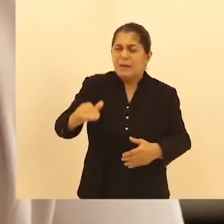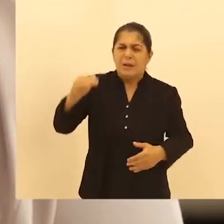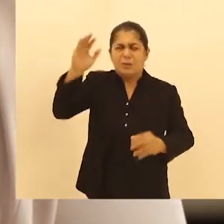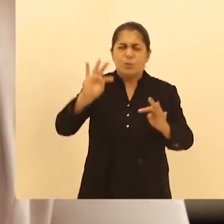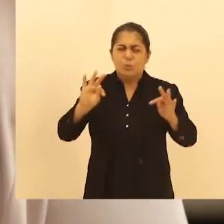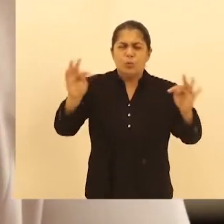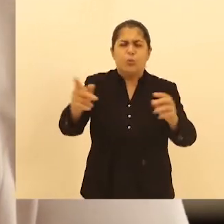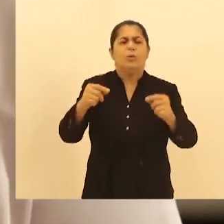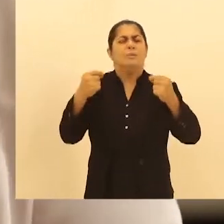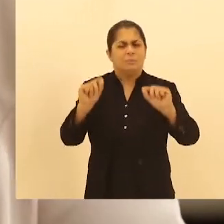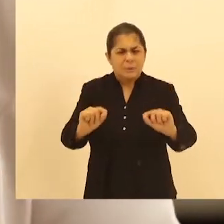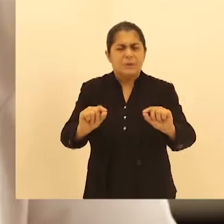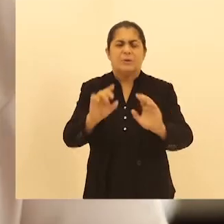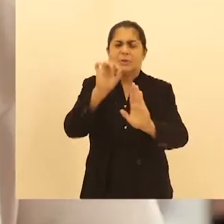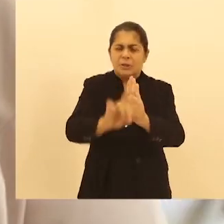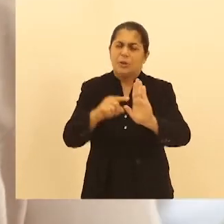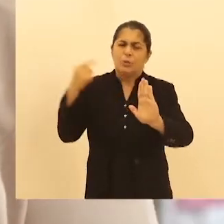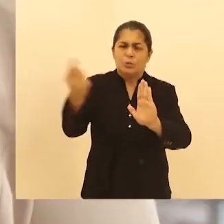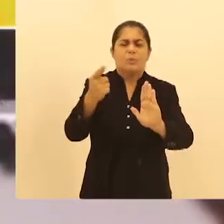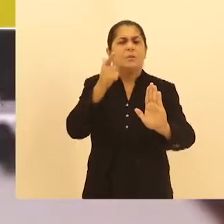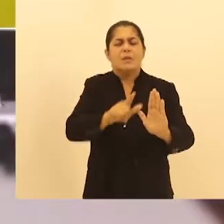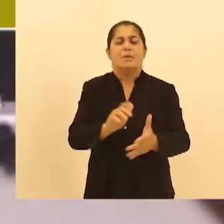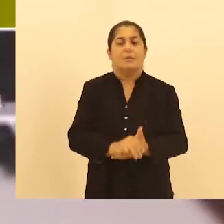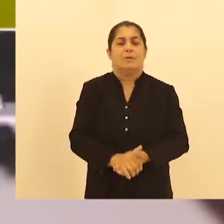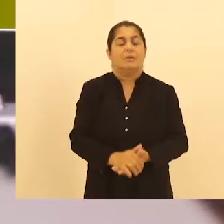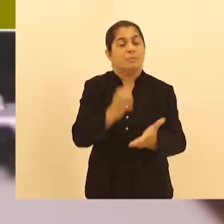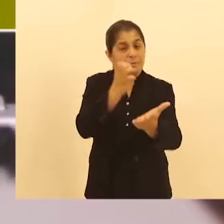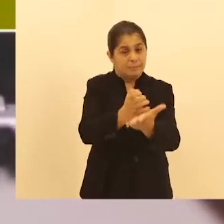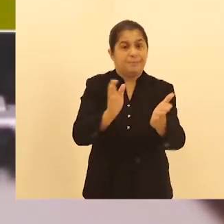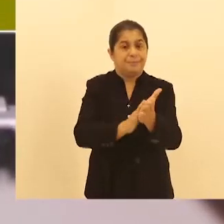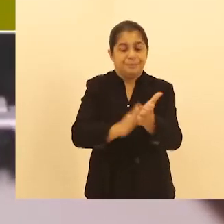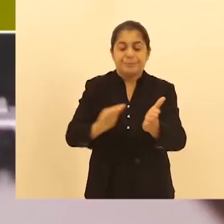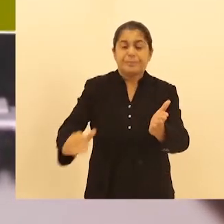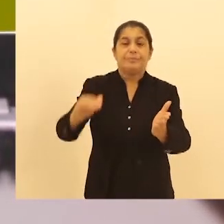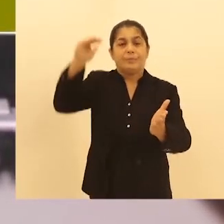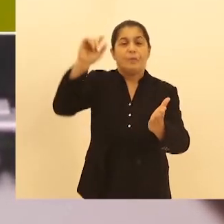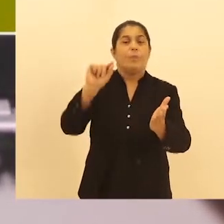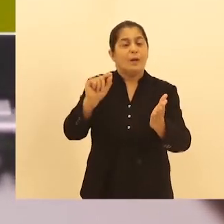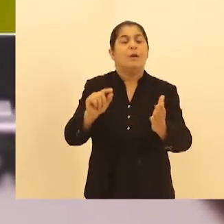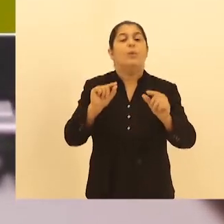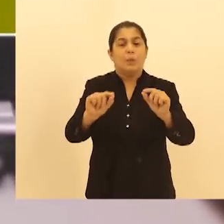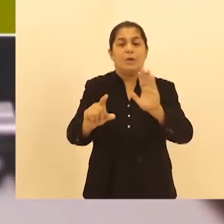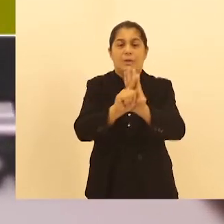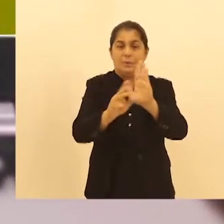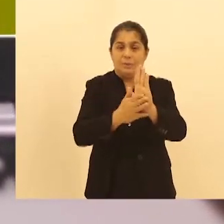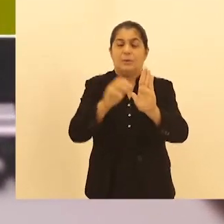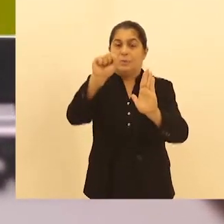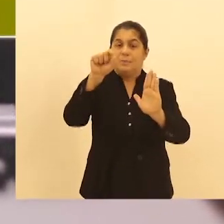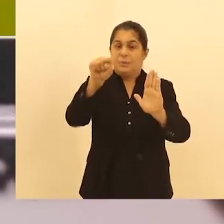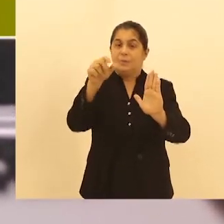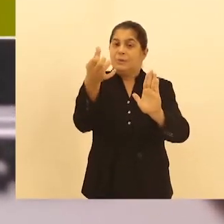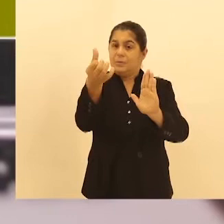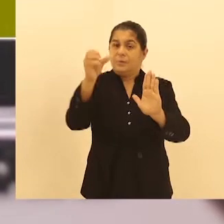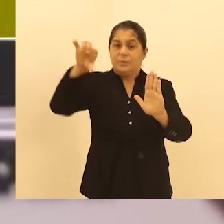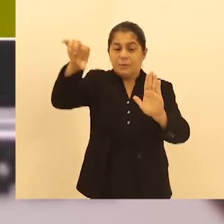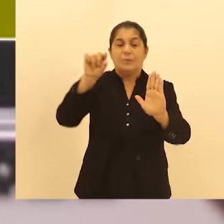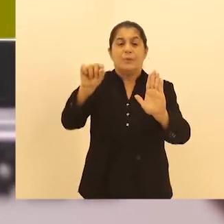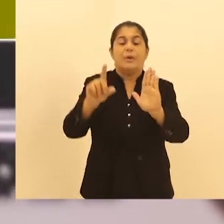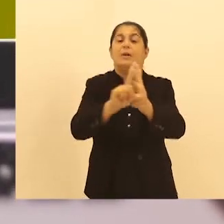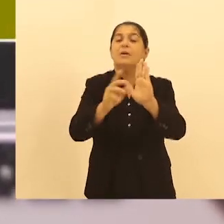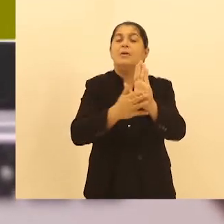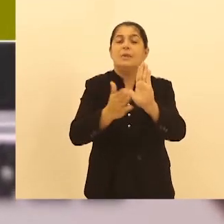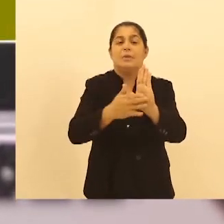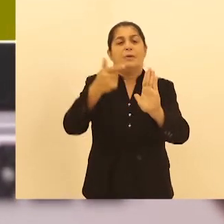criança tenha nem direito violado o estatuto da criança e do adolescente é fruto da lei 8.069